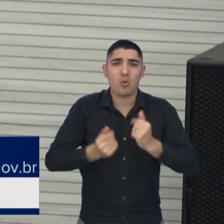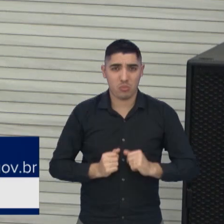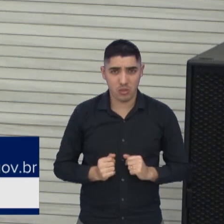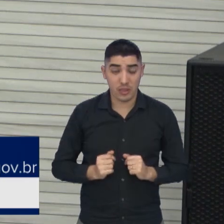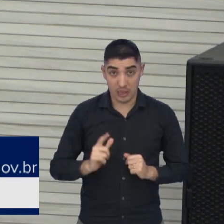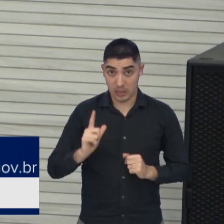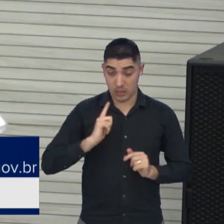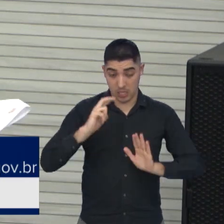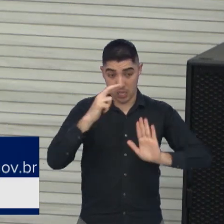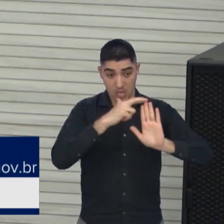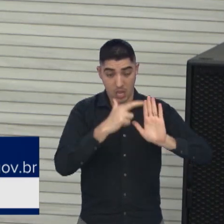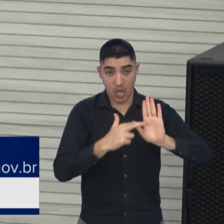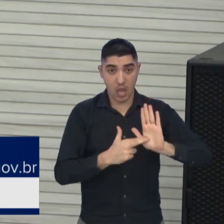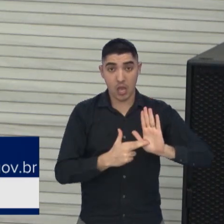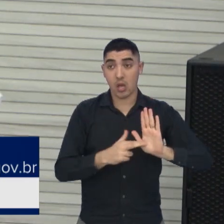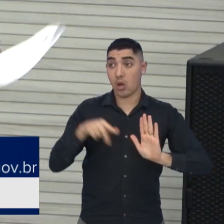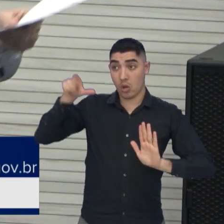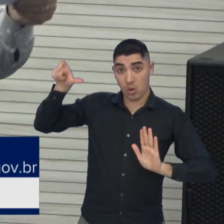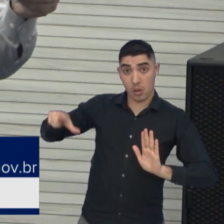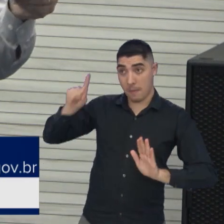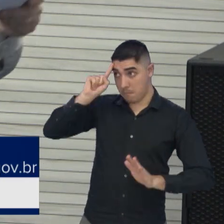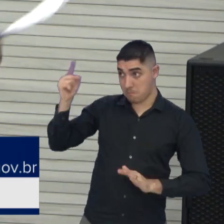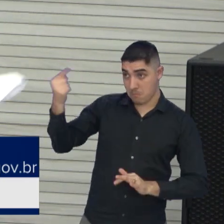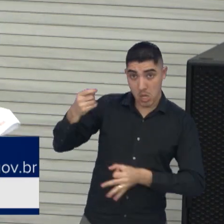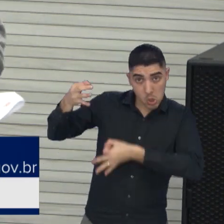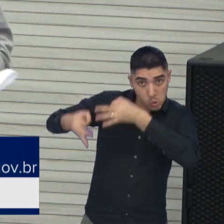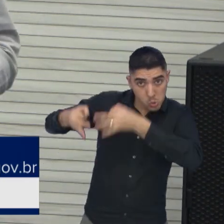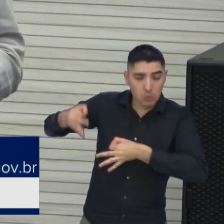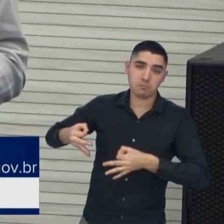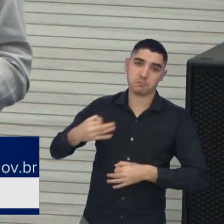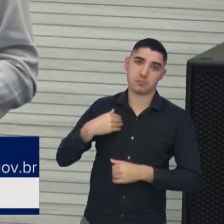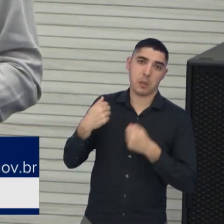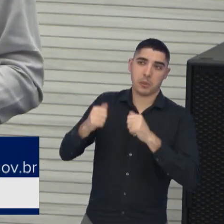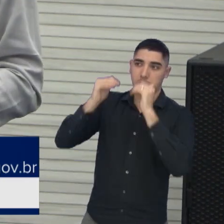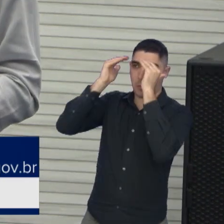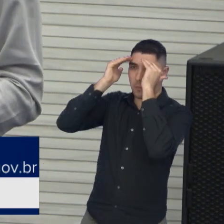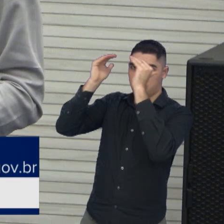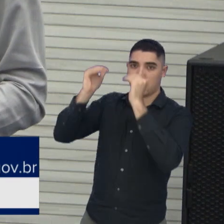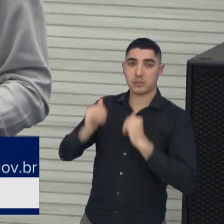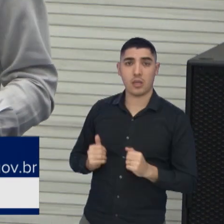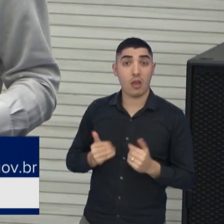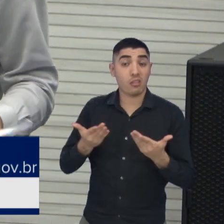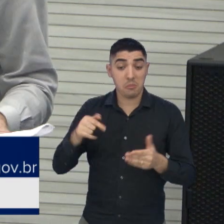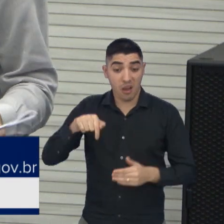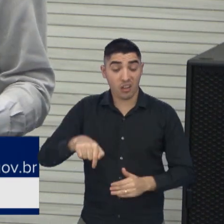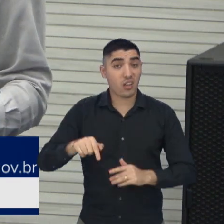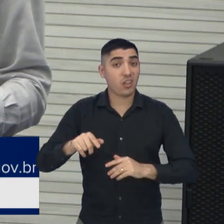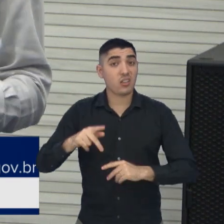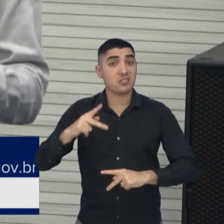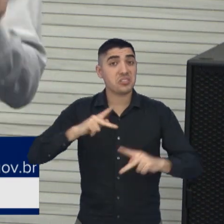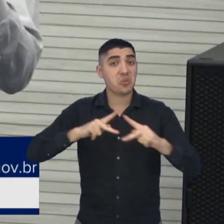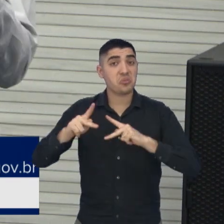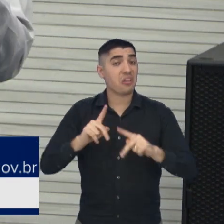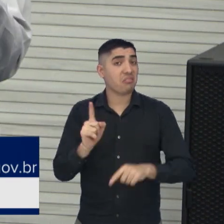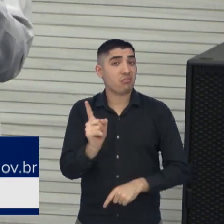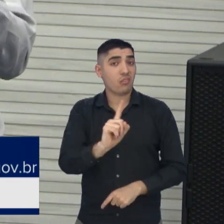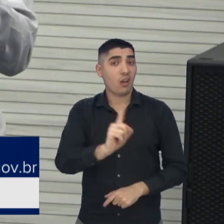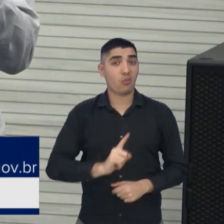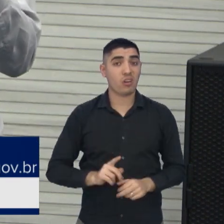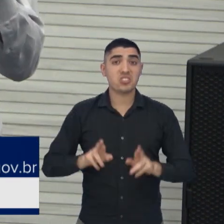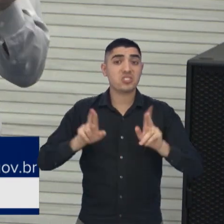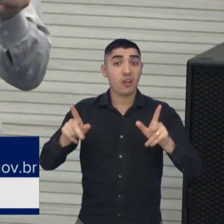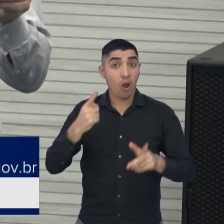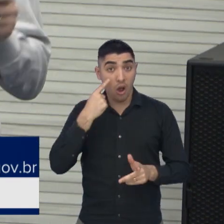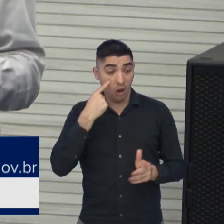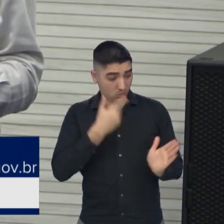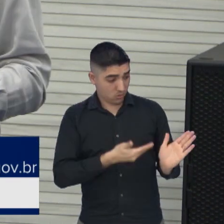que fala, juiz não discute, obedece. Então, eu acho que essa regra aqui na nossa cidade não vale. Está errado. Está aqui, está na mão, está